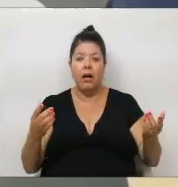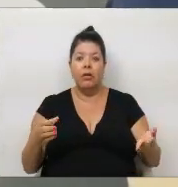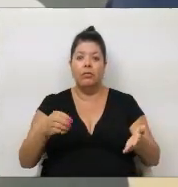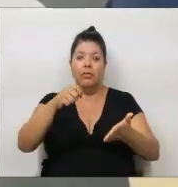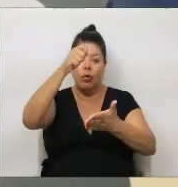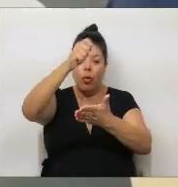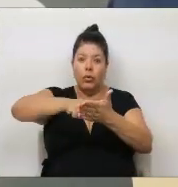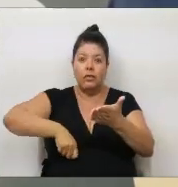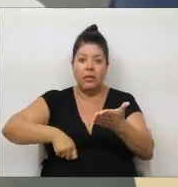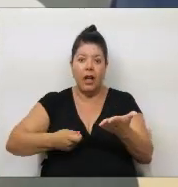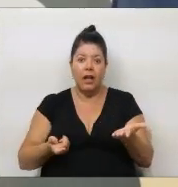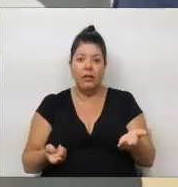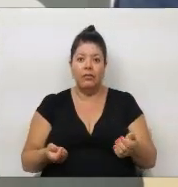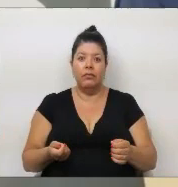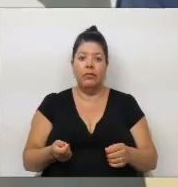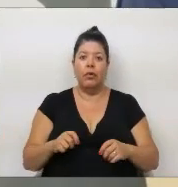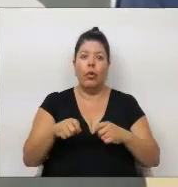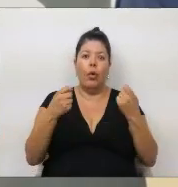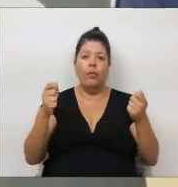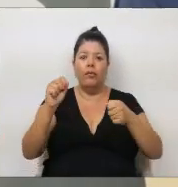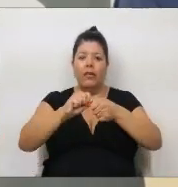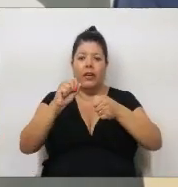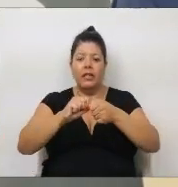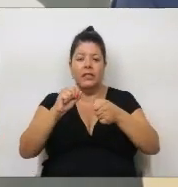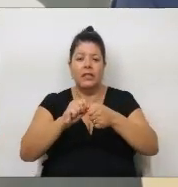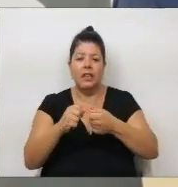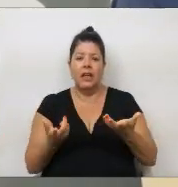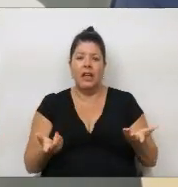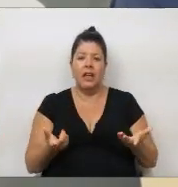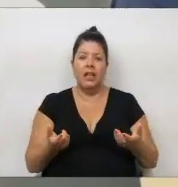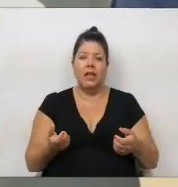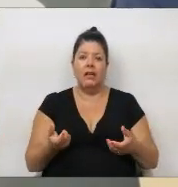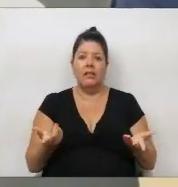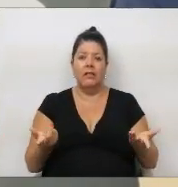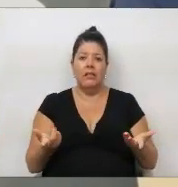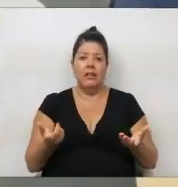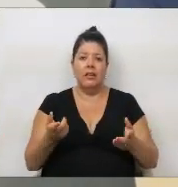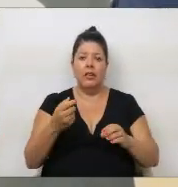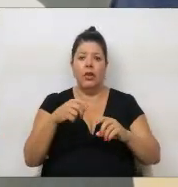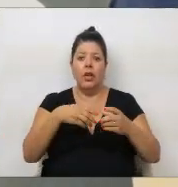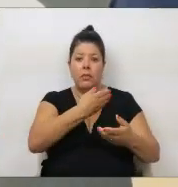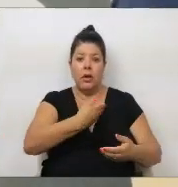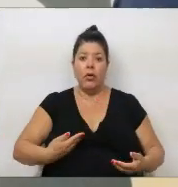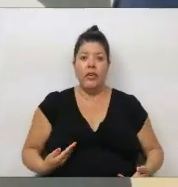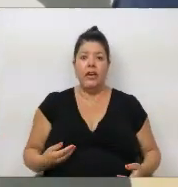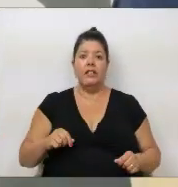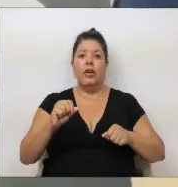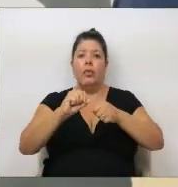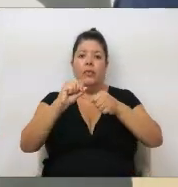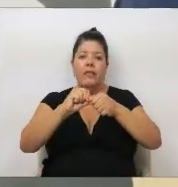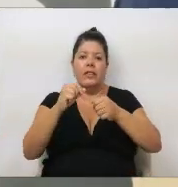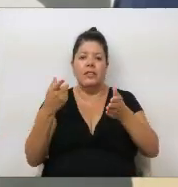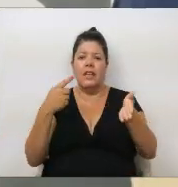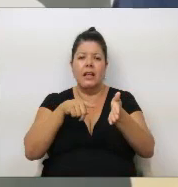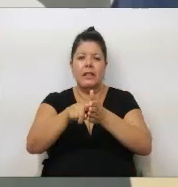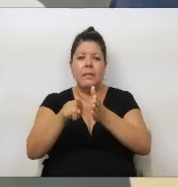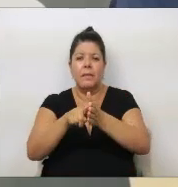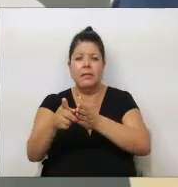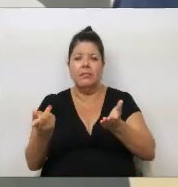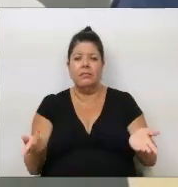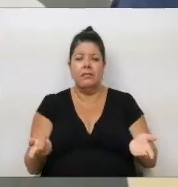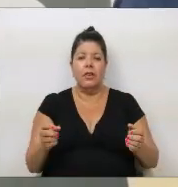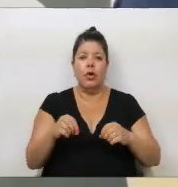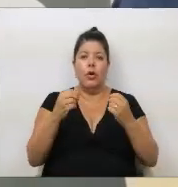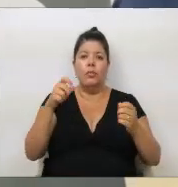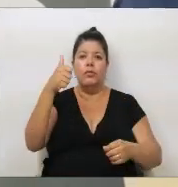E então, né, o combate à corrupção, os cargos comissionados e também governança. Como é que, caso você vença o pleito